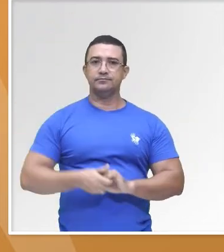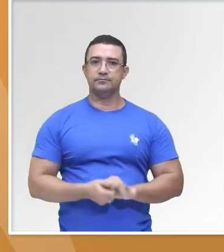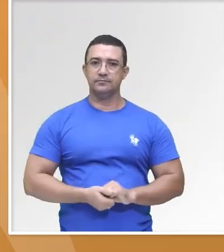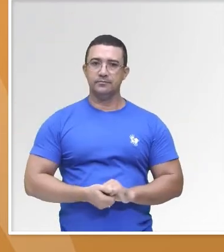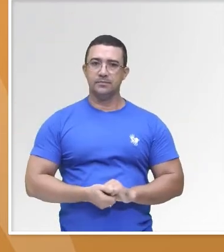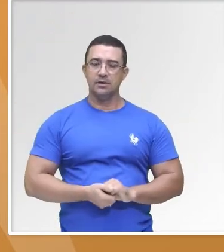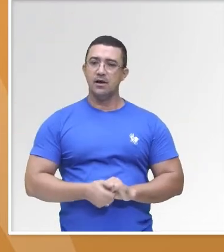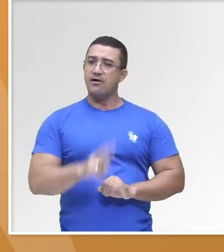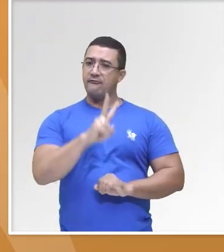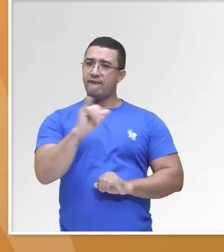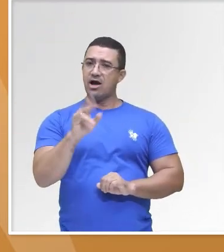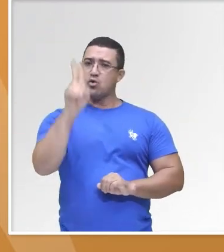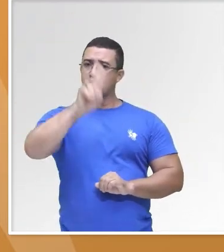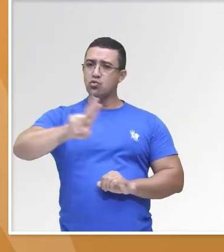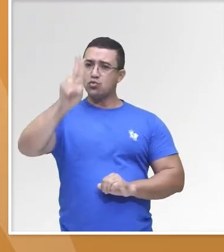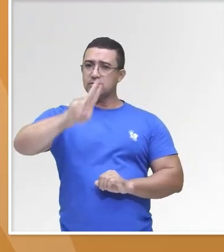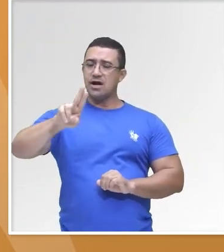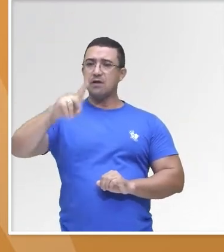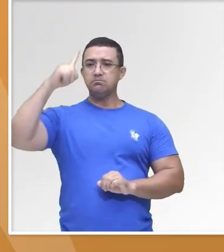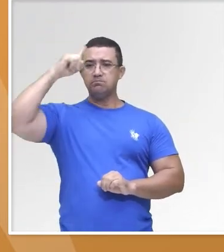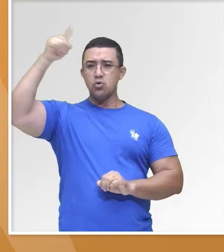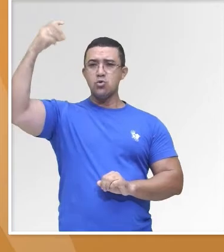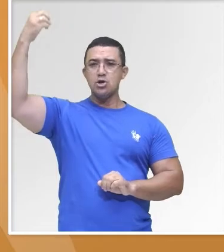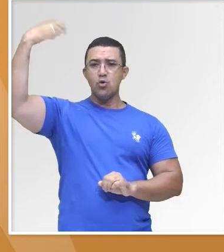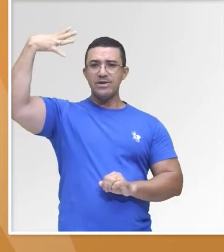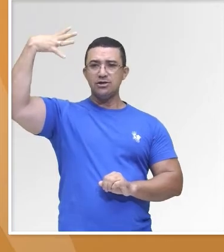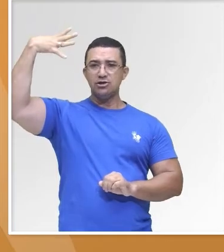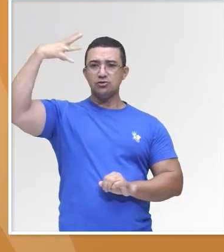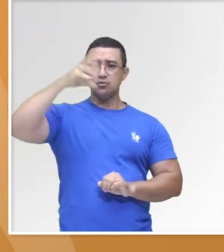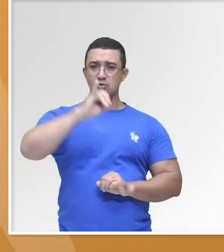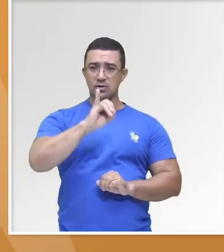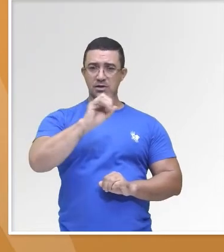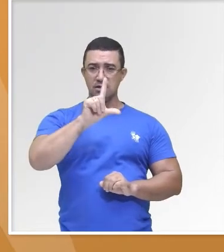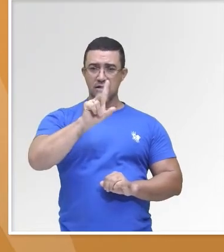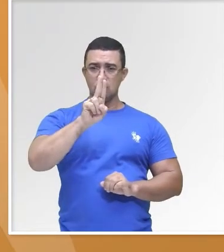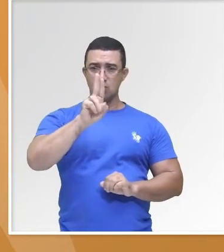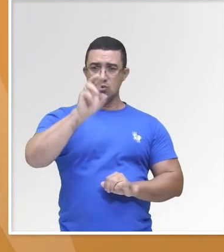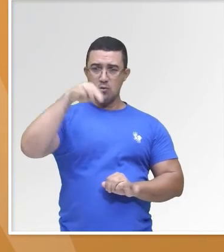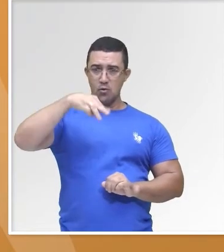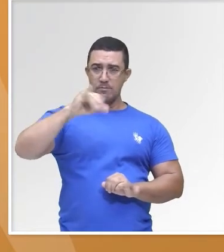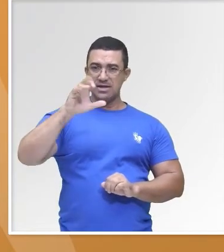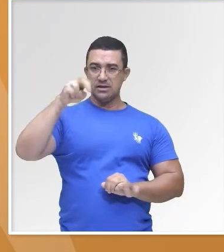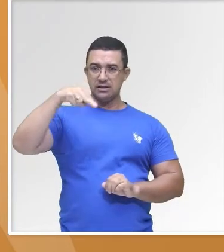usar o iluminismo para fazer com que isso fosse mais